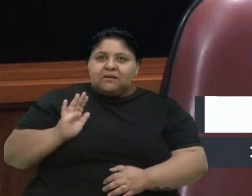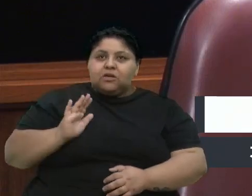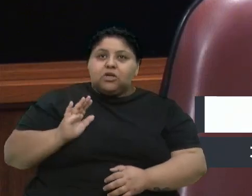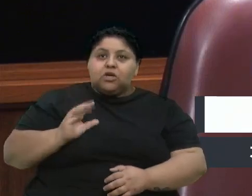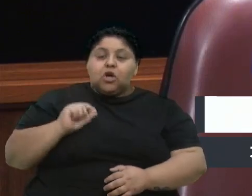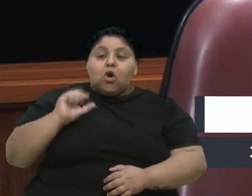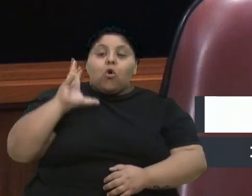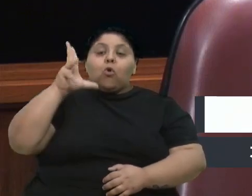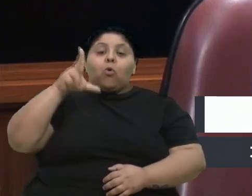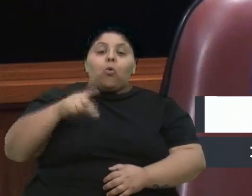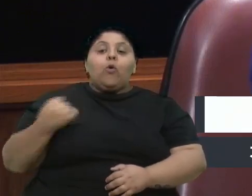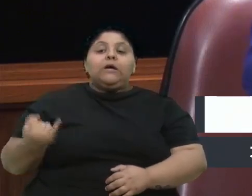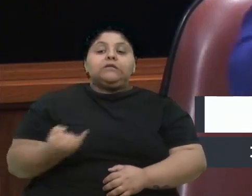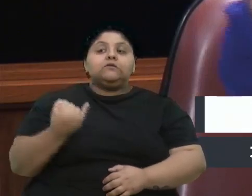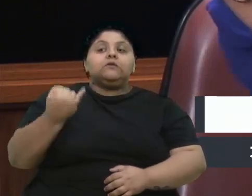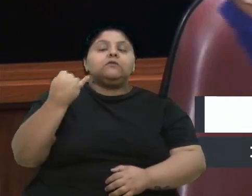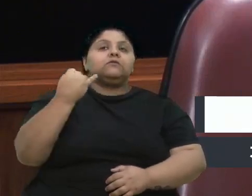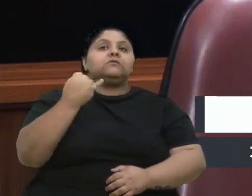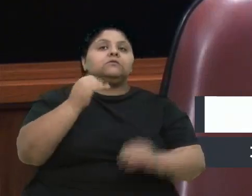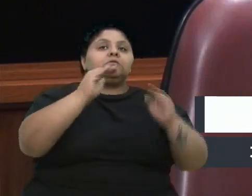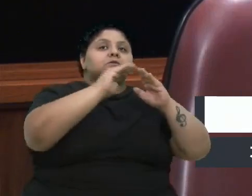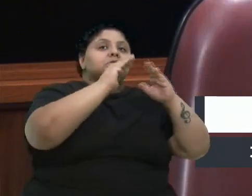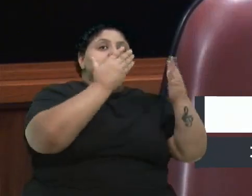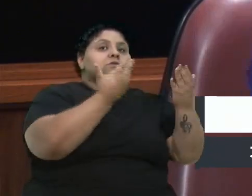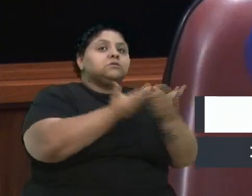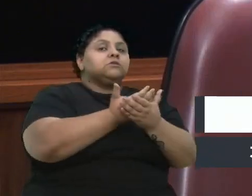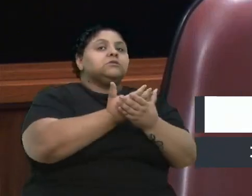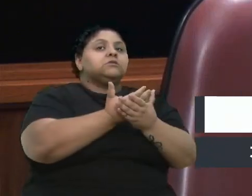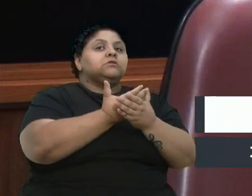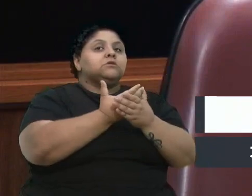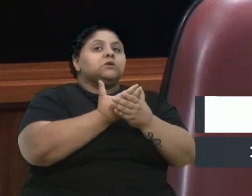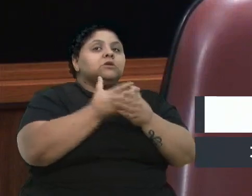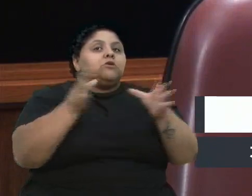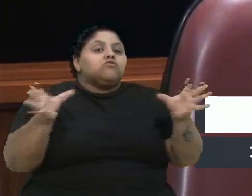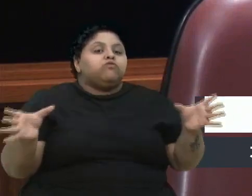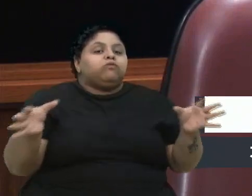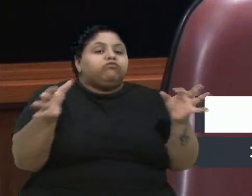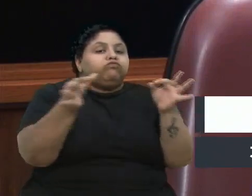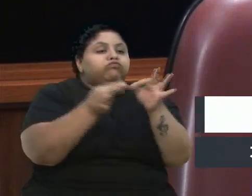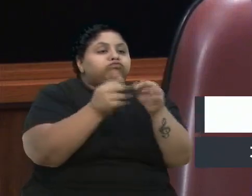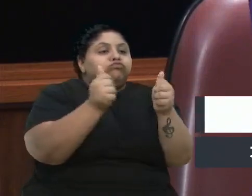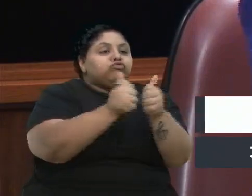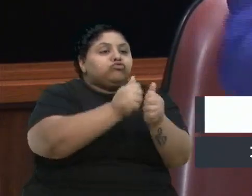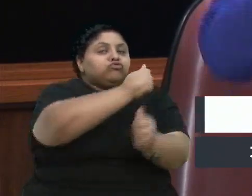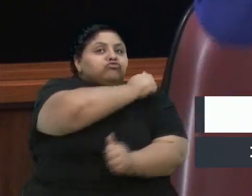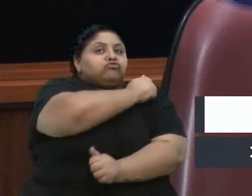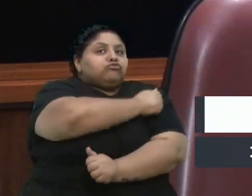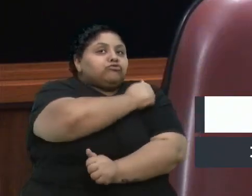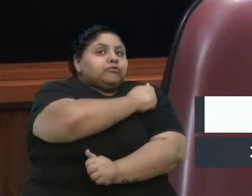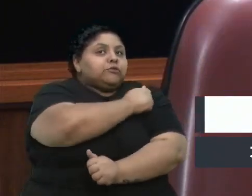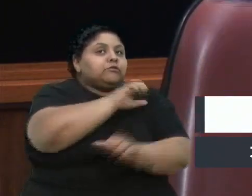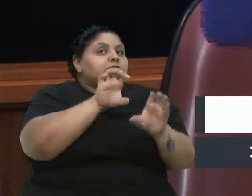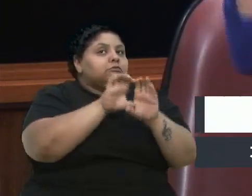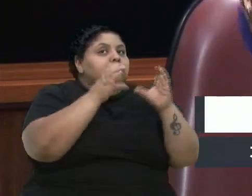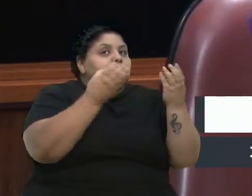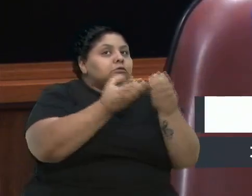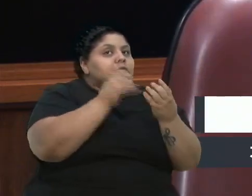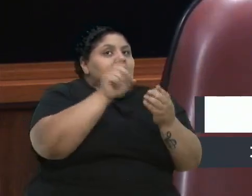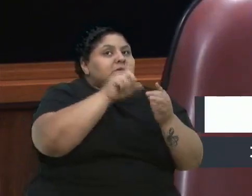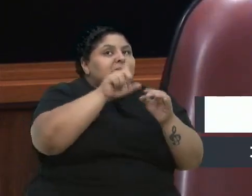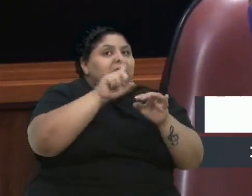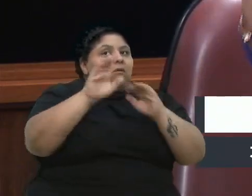quanto importante é a escola estar inserida com alunos daquela comunidade, não ir para outro